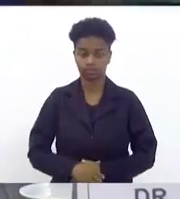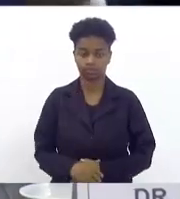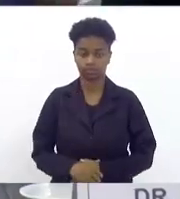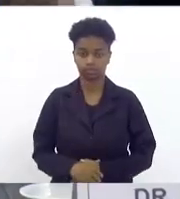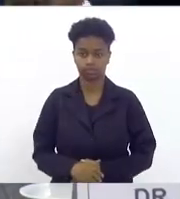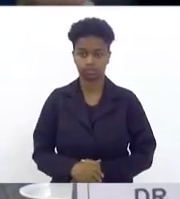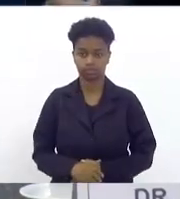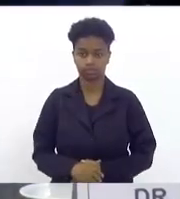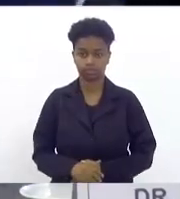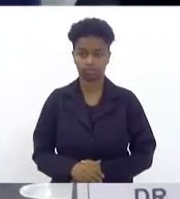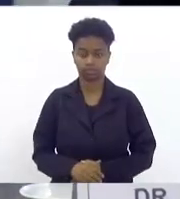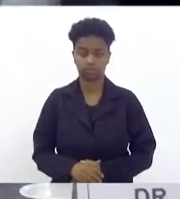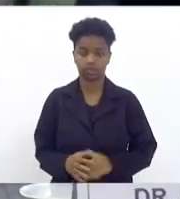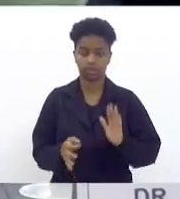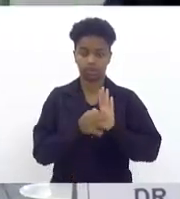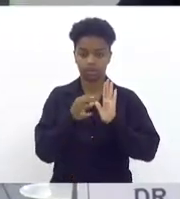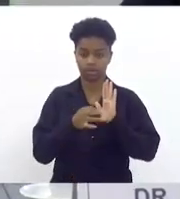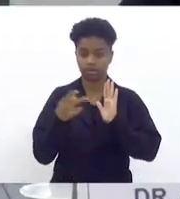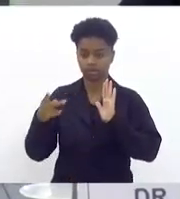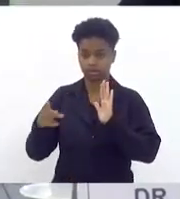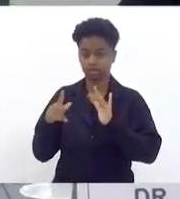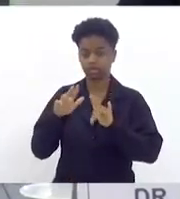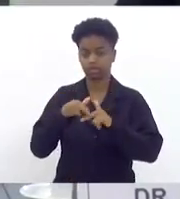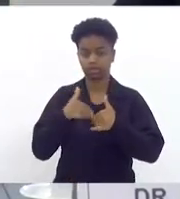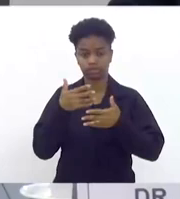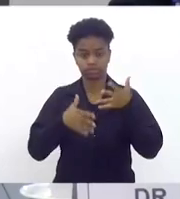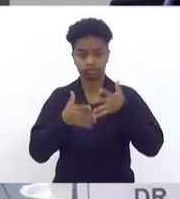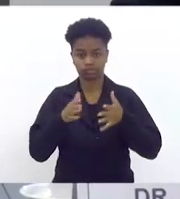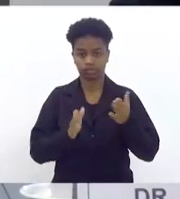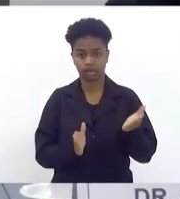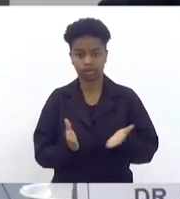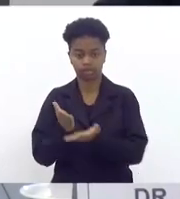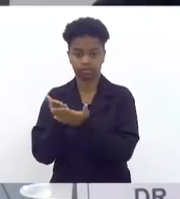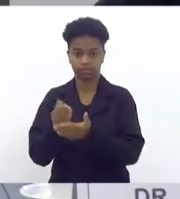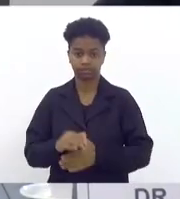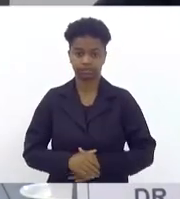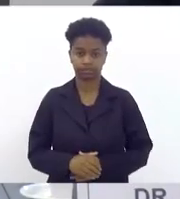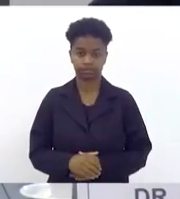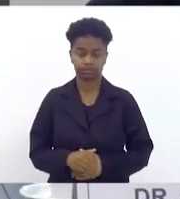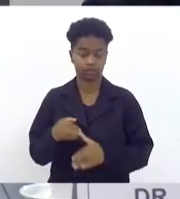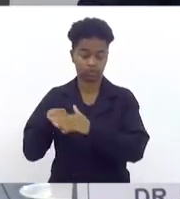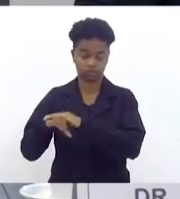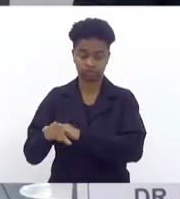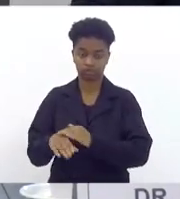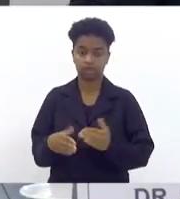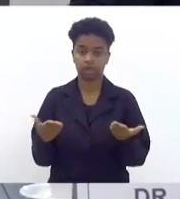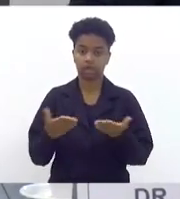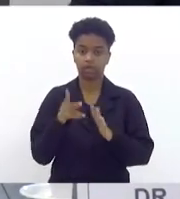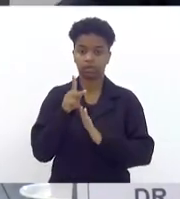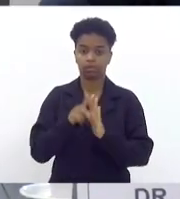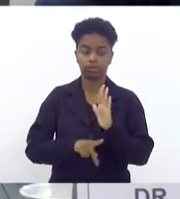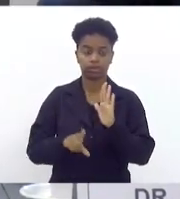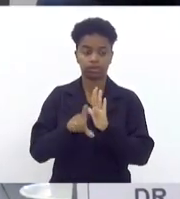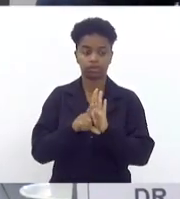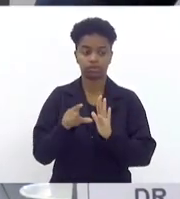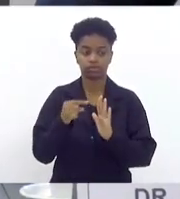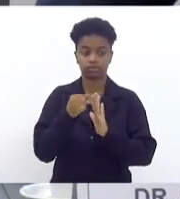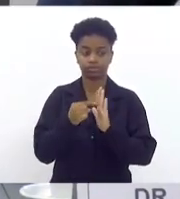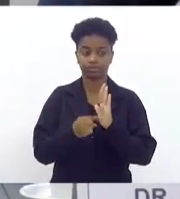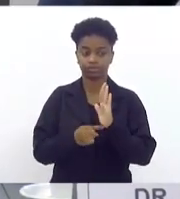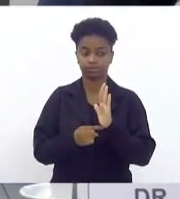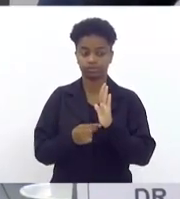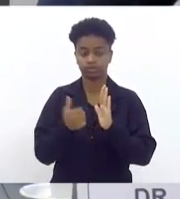É aprovado o parecer do relator, pela prejudicabilidade, vai arquivo. Projeto 18 da